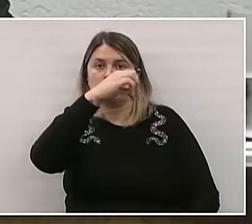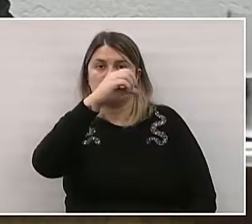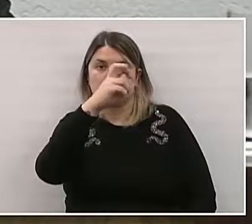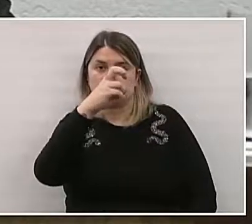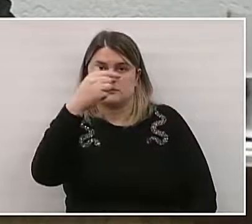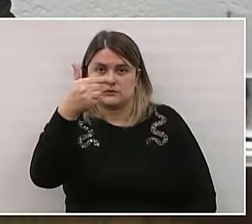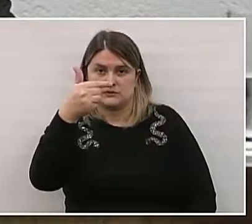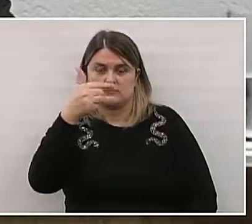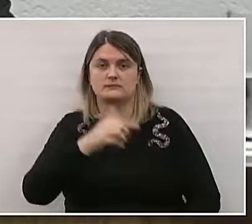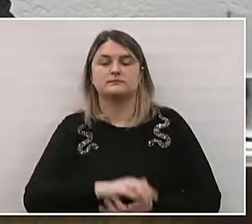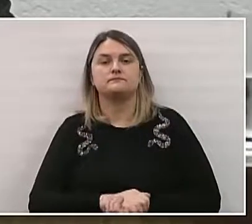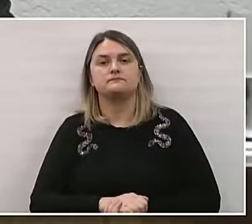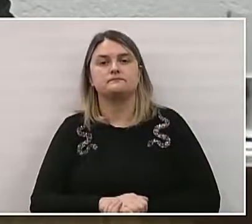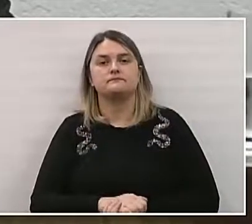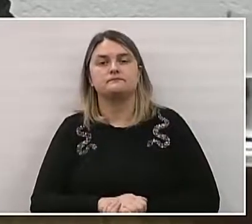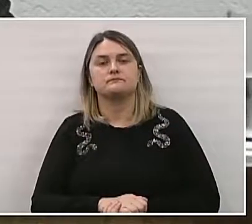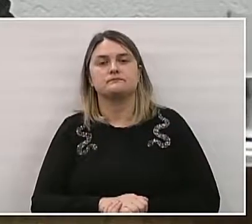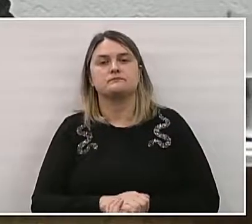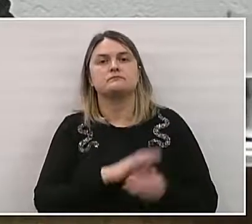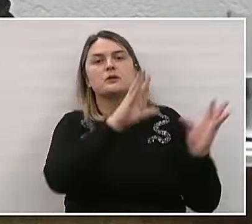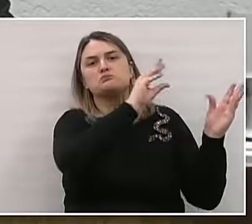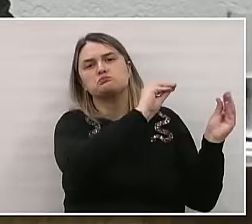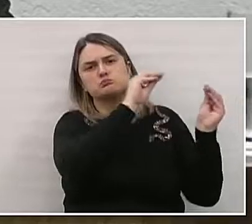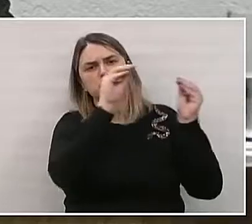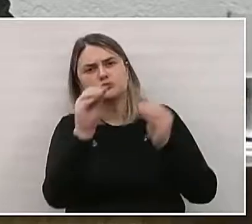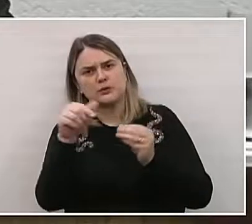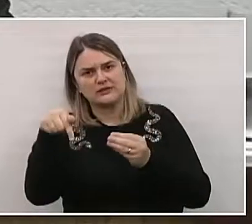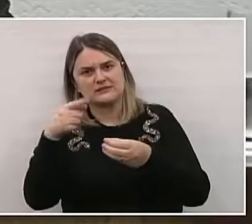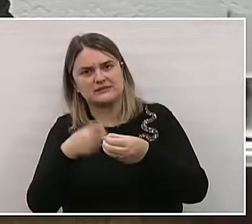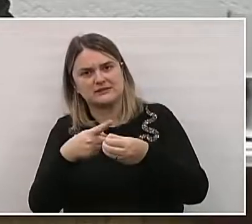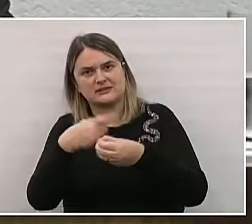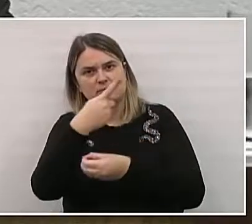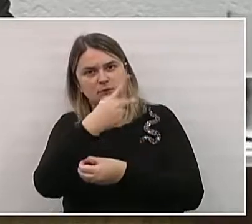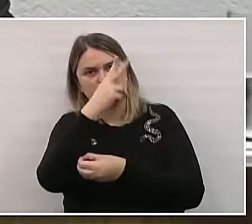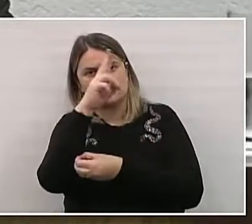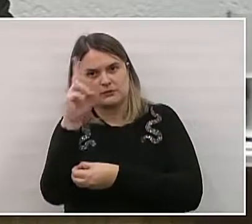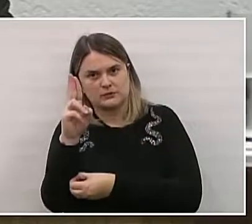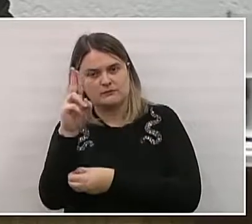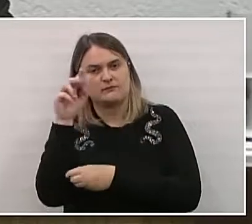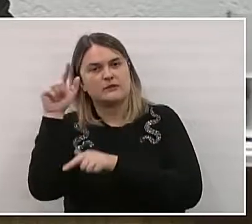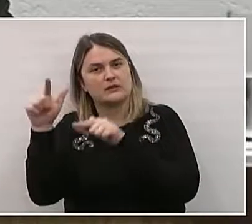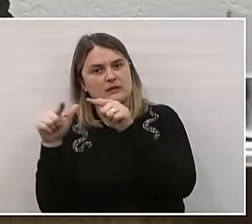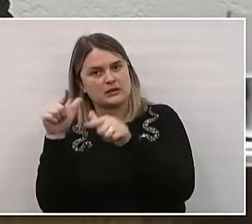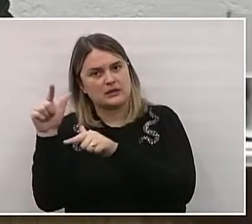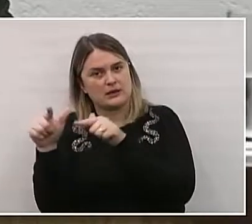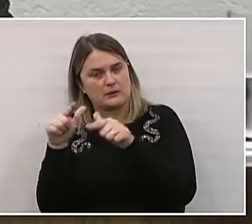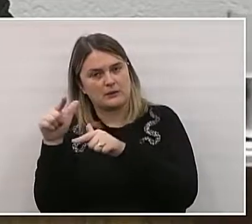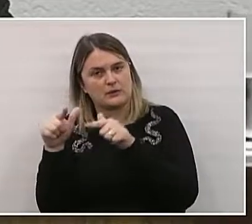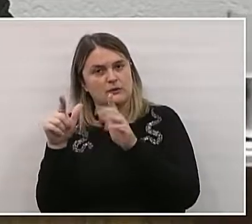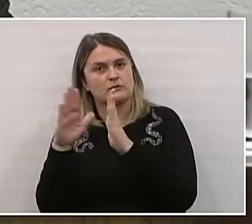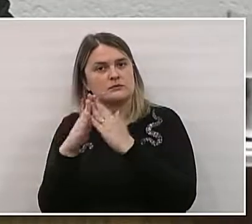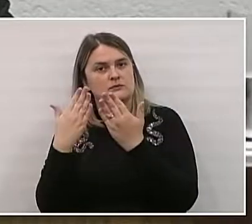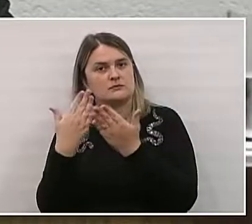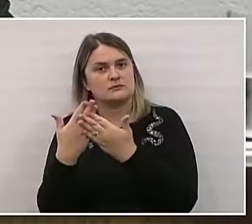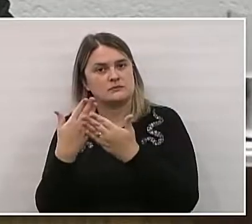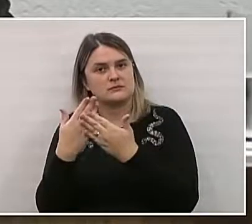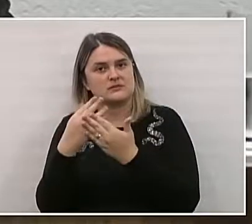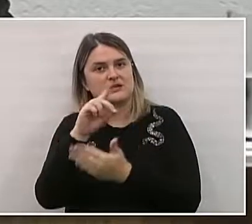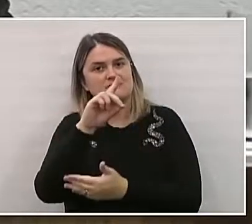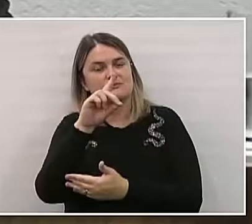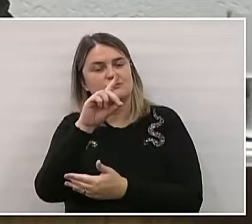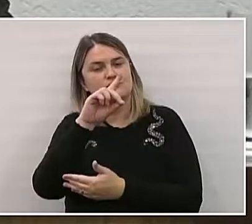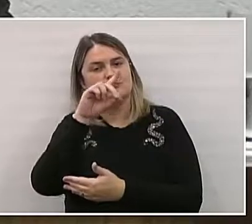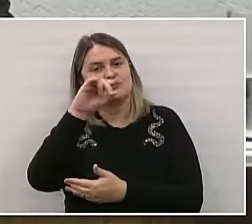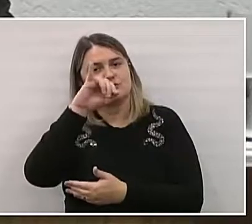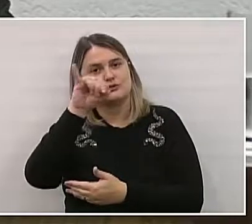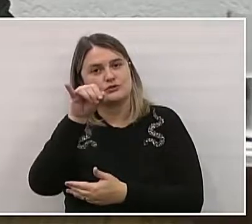1952. Já morando em Porto União, Zelinda lecionou na Escola de Aplicação José de Anchieta